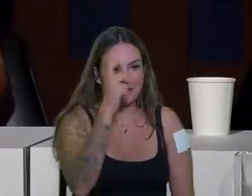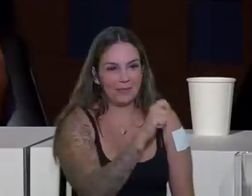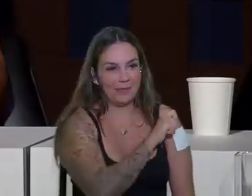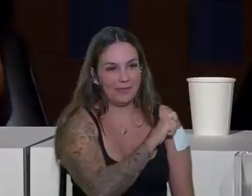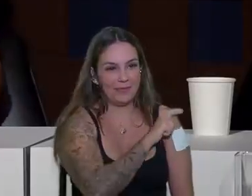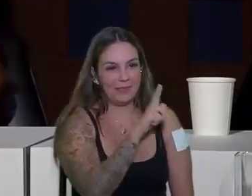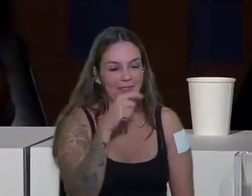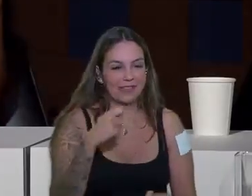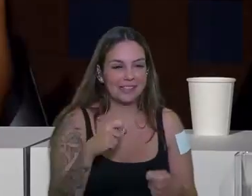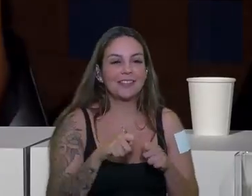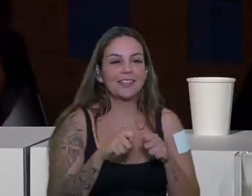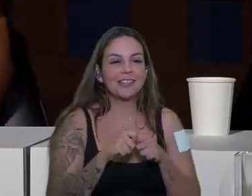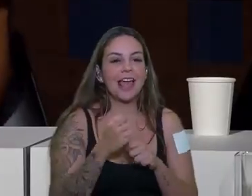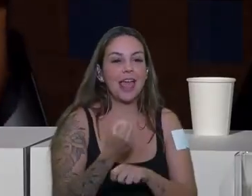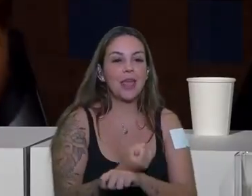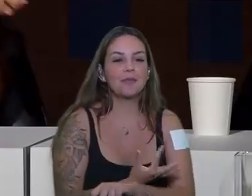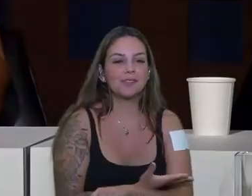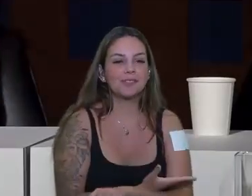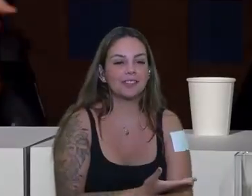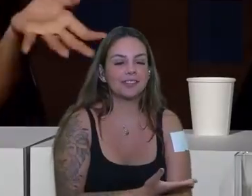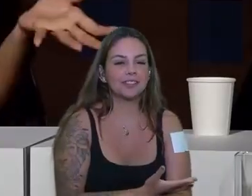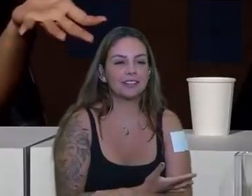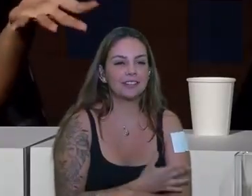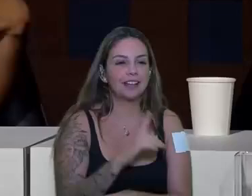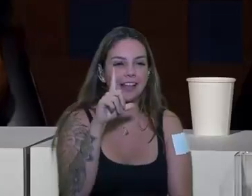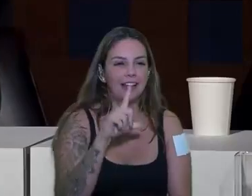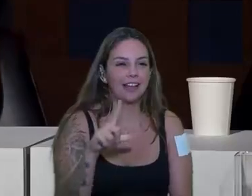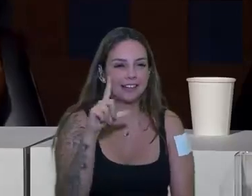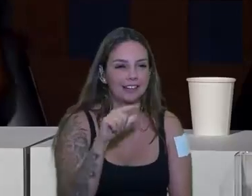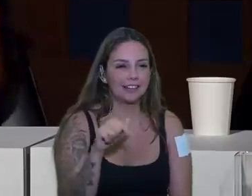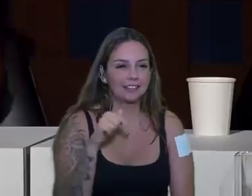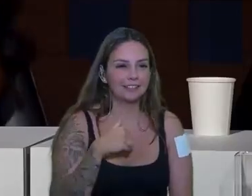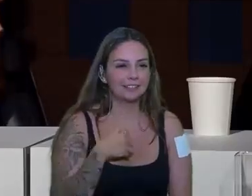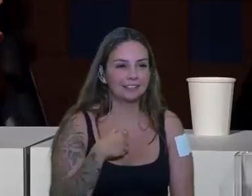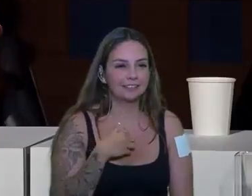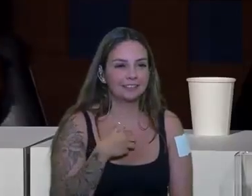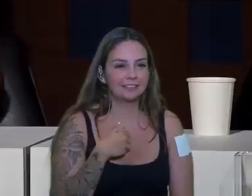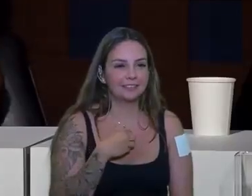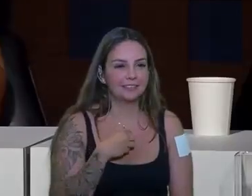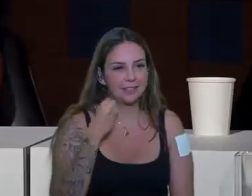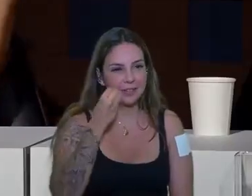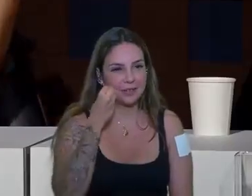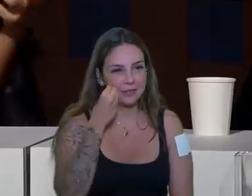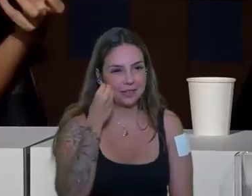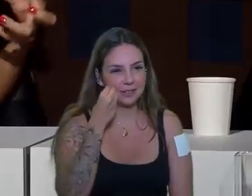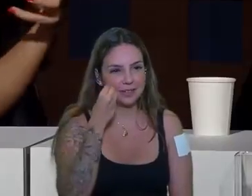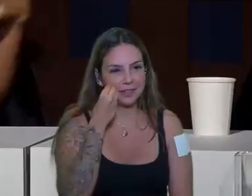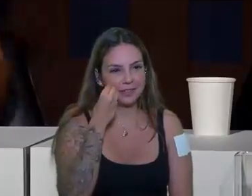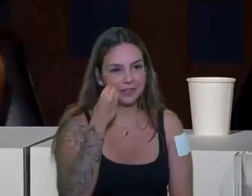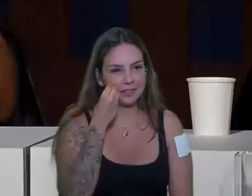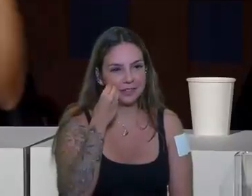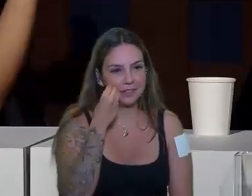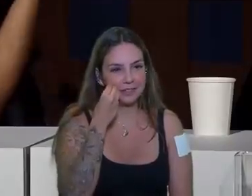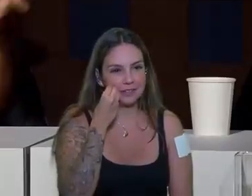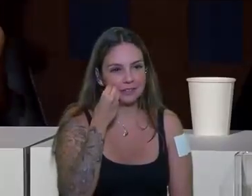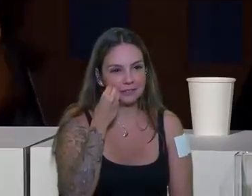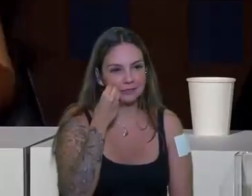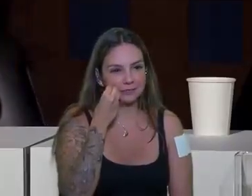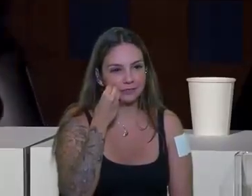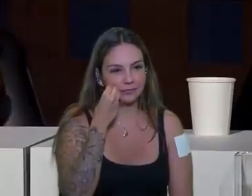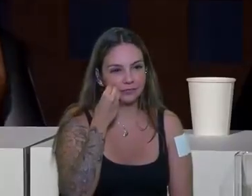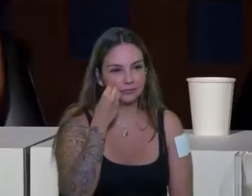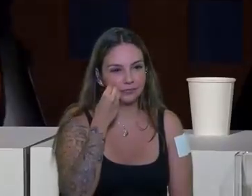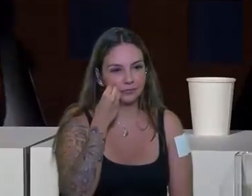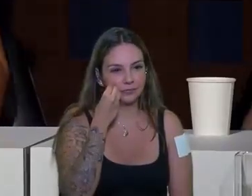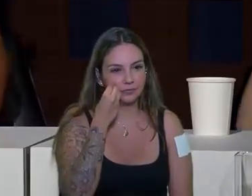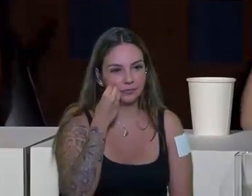alunos, o que eu preciso fazer para emocionar? Eu recorri à literatura, claro, porque é o que eu tinha experiência. Então, fui trazendo histórias para dentro